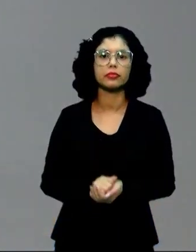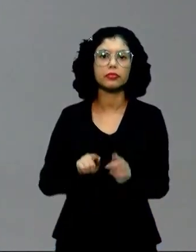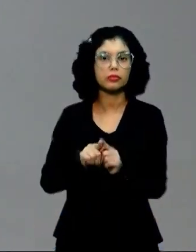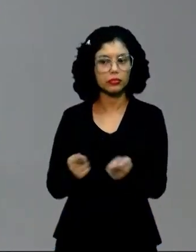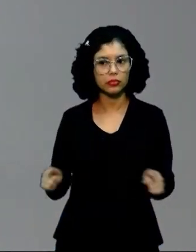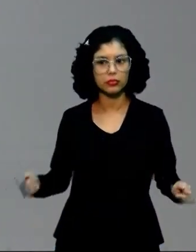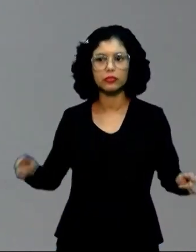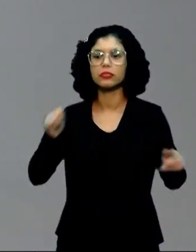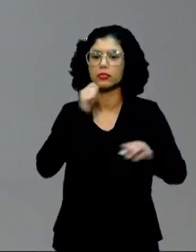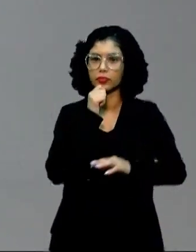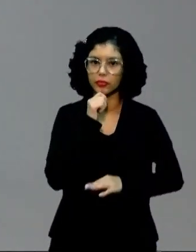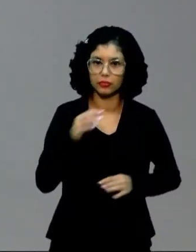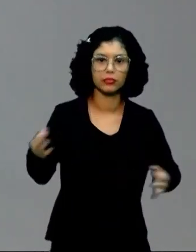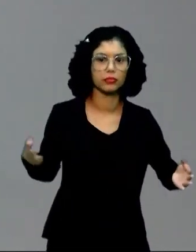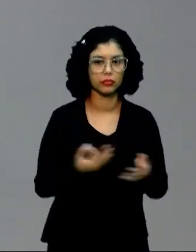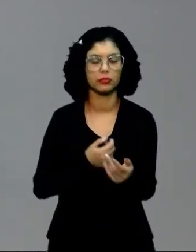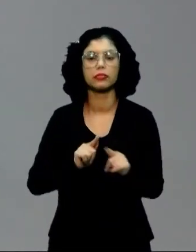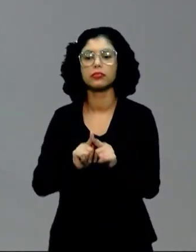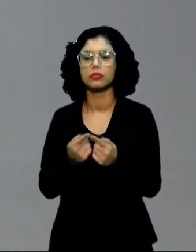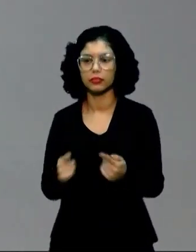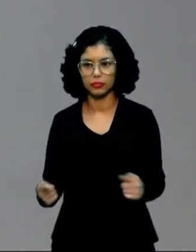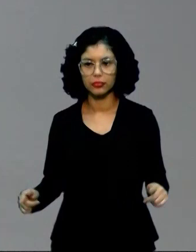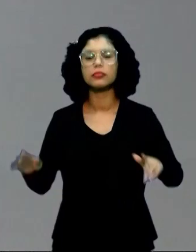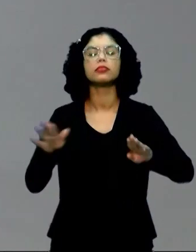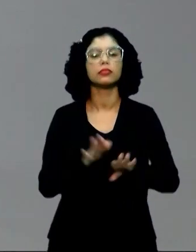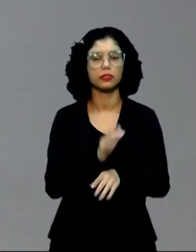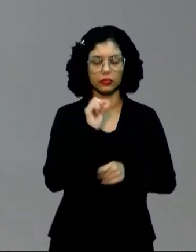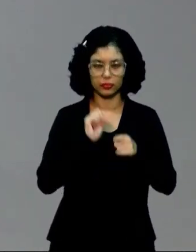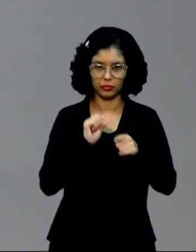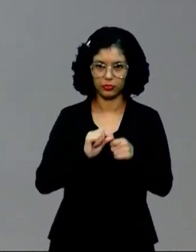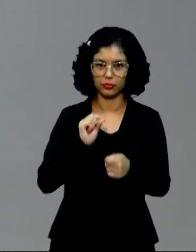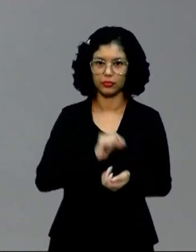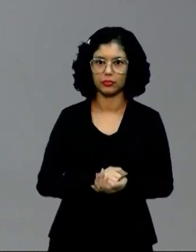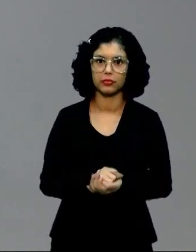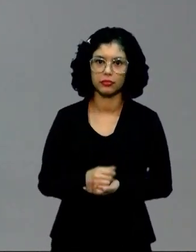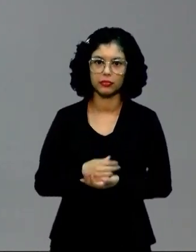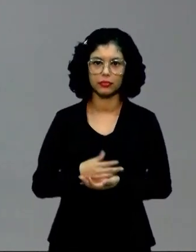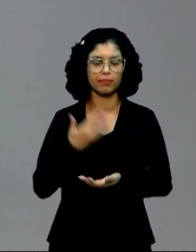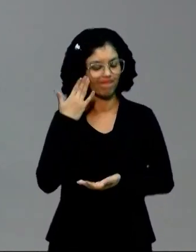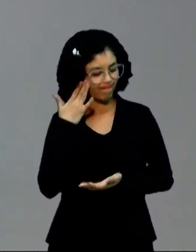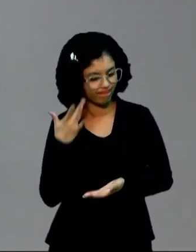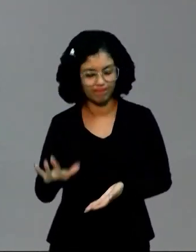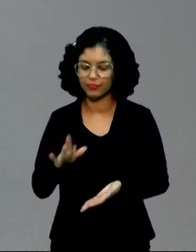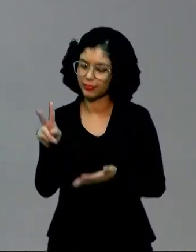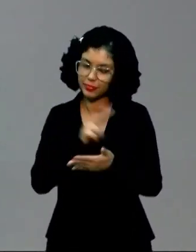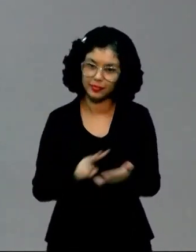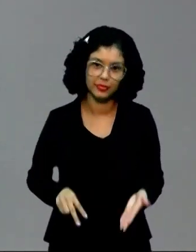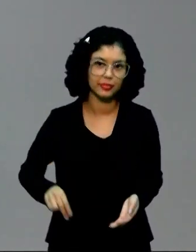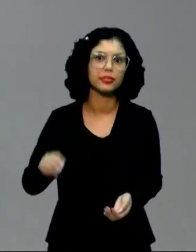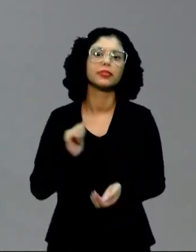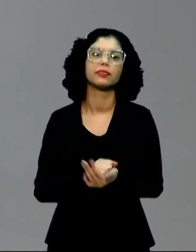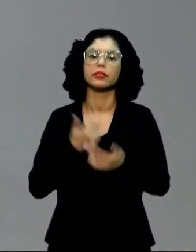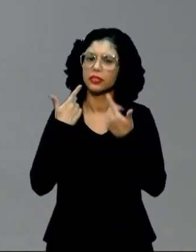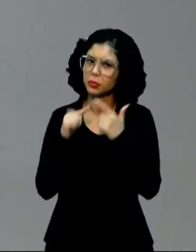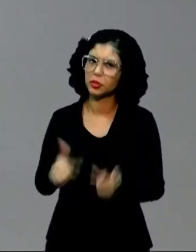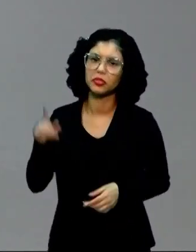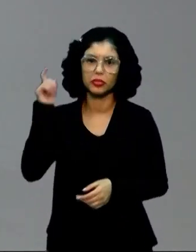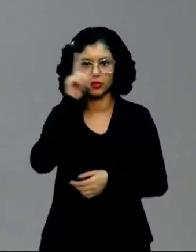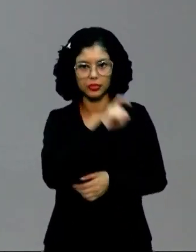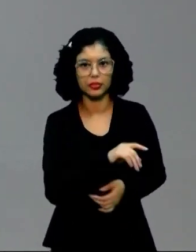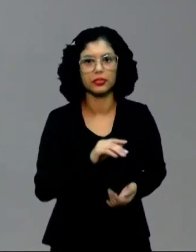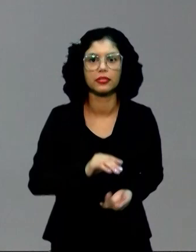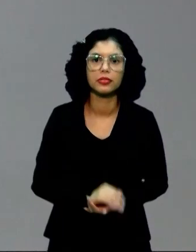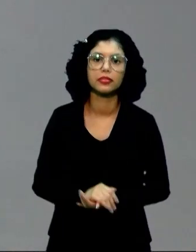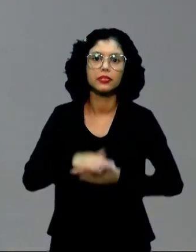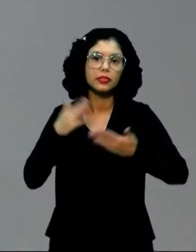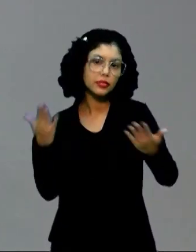é tanto que essa perfeição gramatical é o que faz com que... eu não vou ler Machado de Assis, pelo amor de Deus, a linguagem é muito